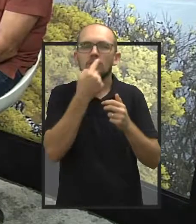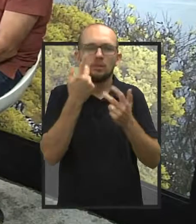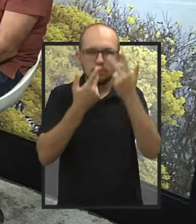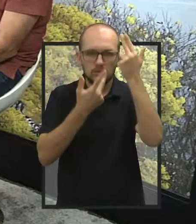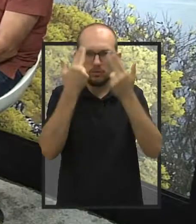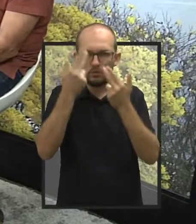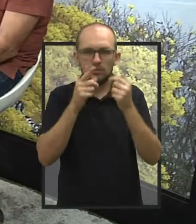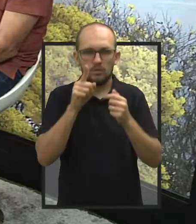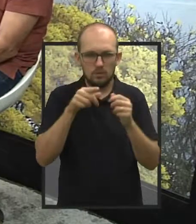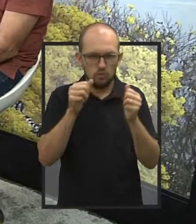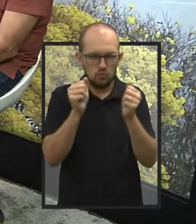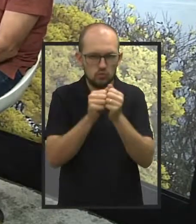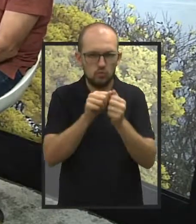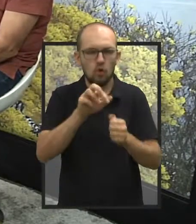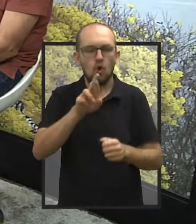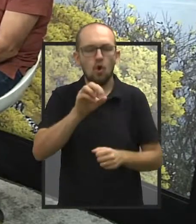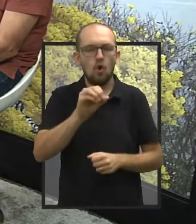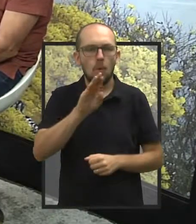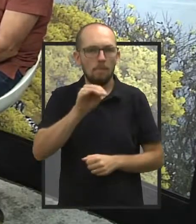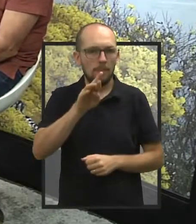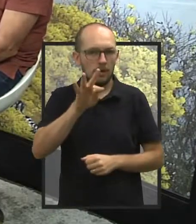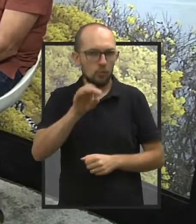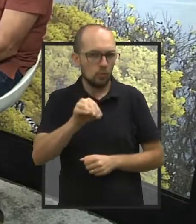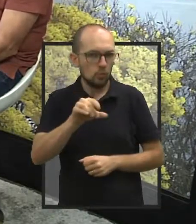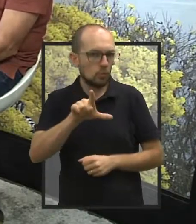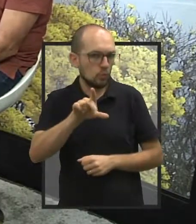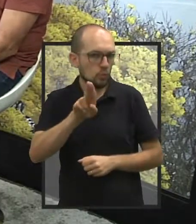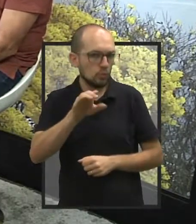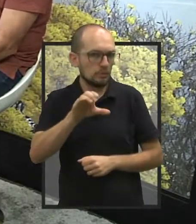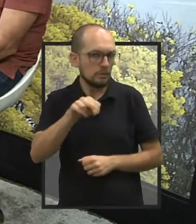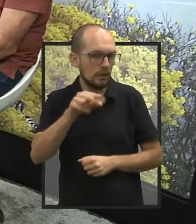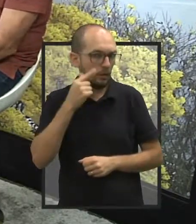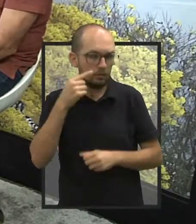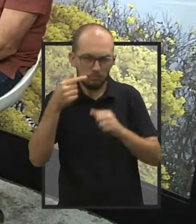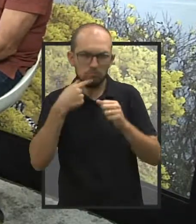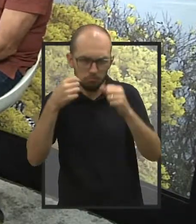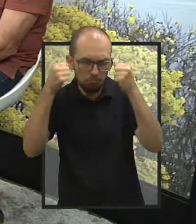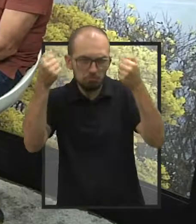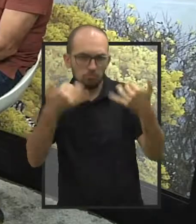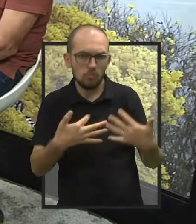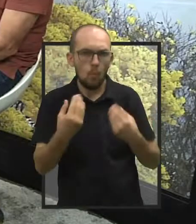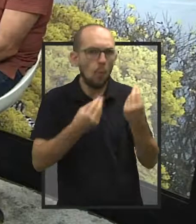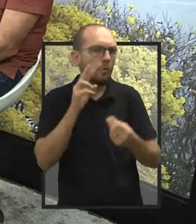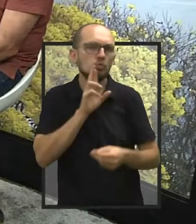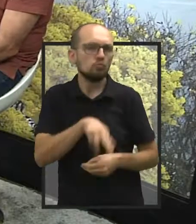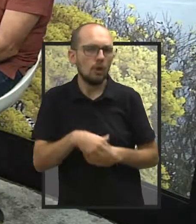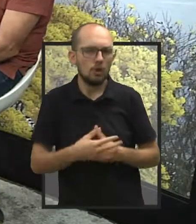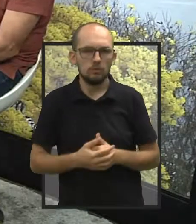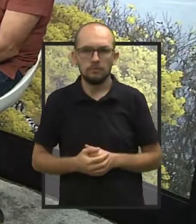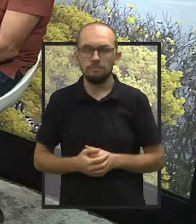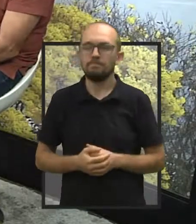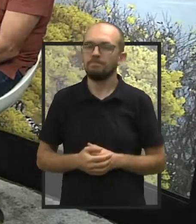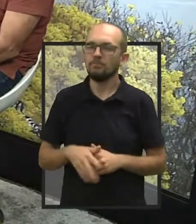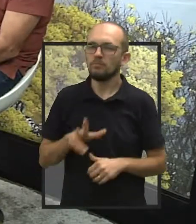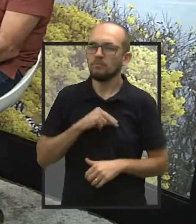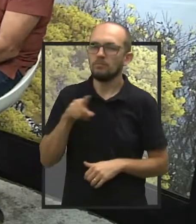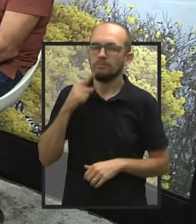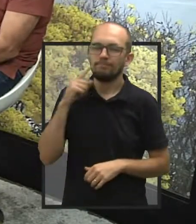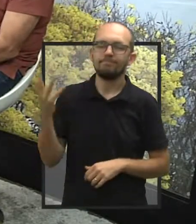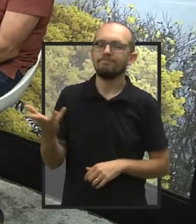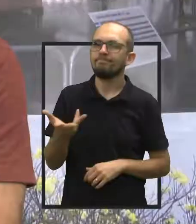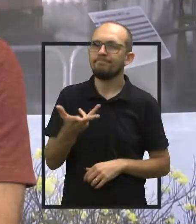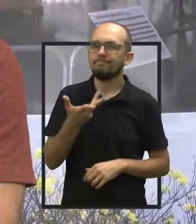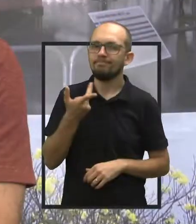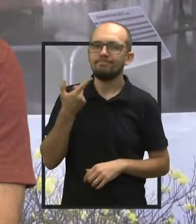deputado Roberto de Lucena. Eu gostaria que o senhor trouxesse informação para a população do resultado disso. Nossa, é um resultado